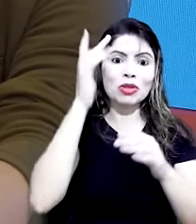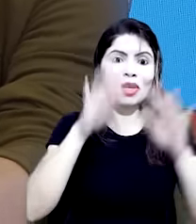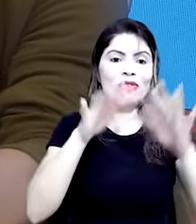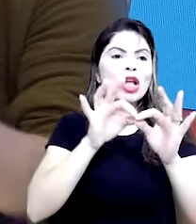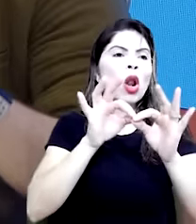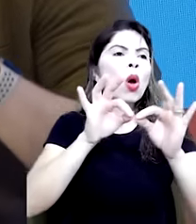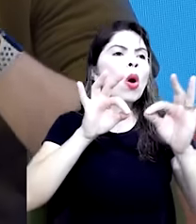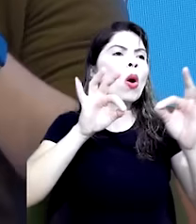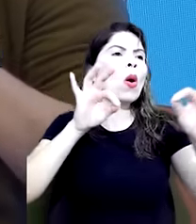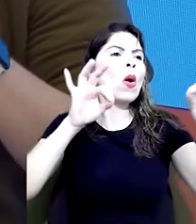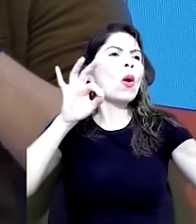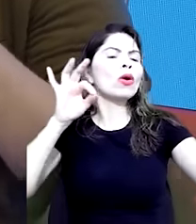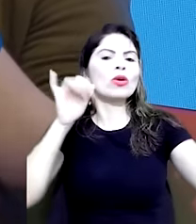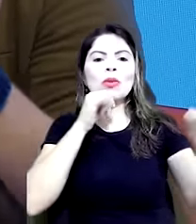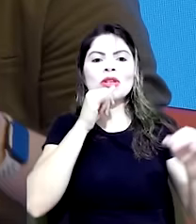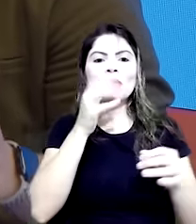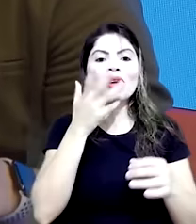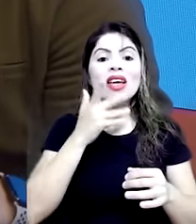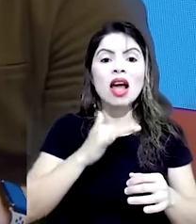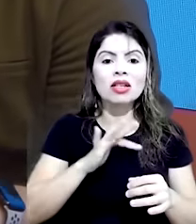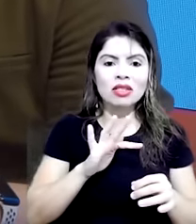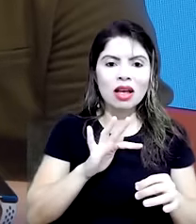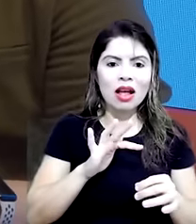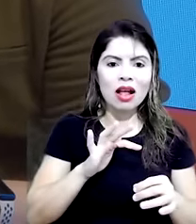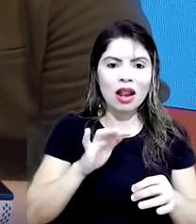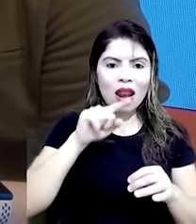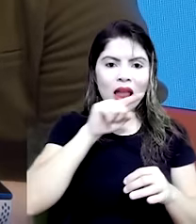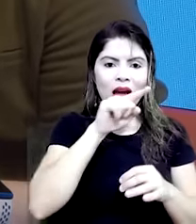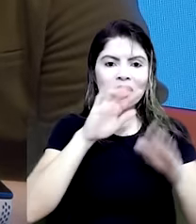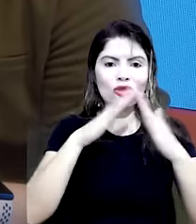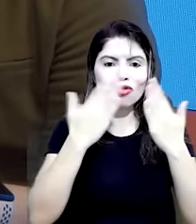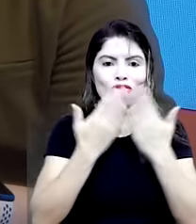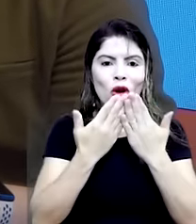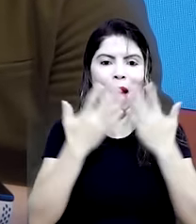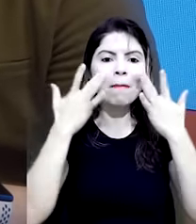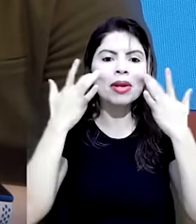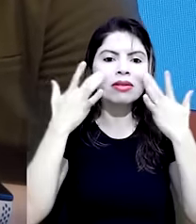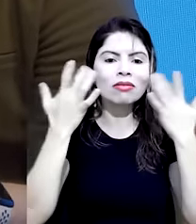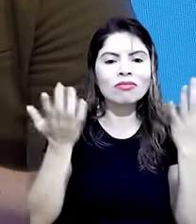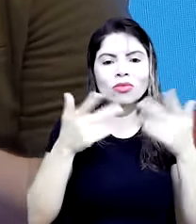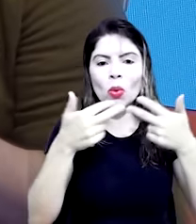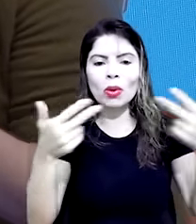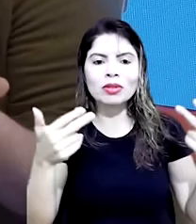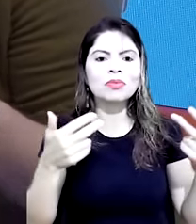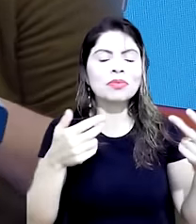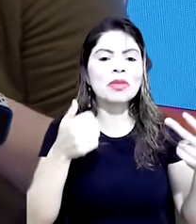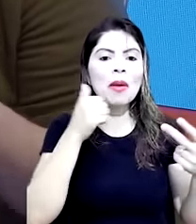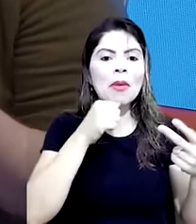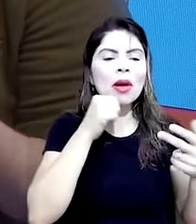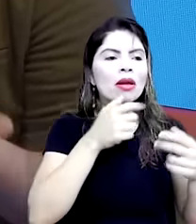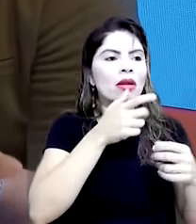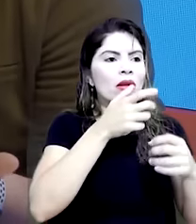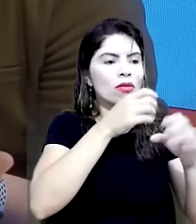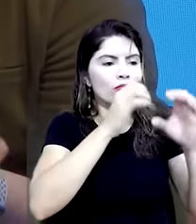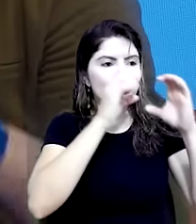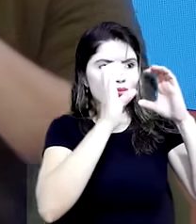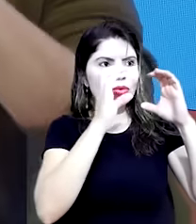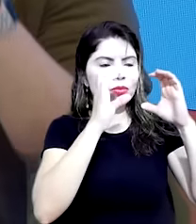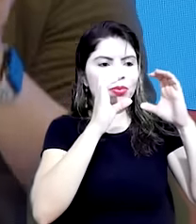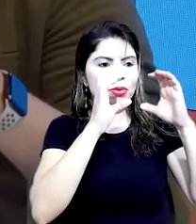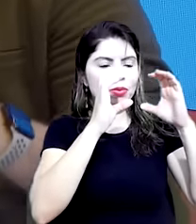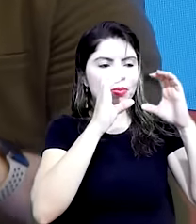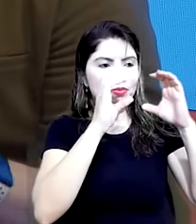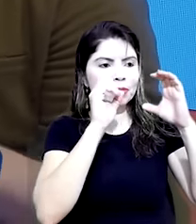tem tá tirando foto da criança fazendo apresentação no palco ela tá a 20 m da criança e o flash só alcança 2 m por